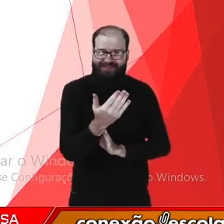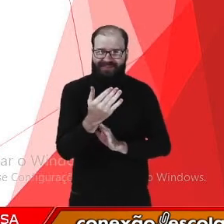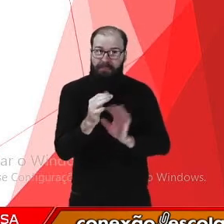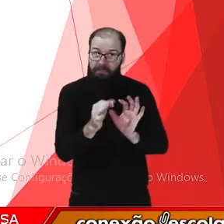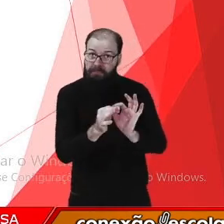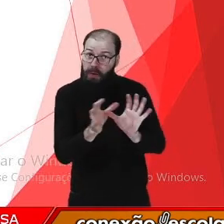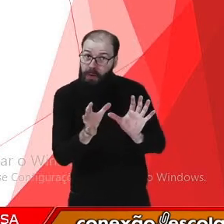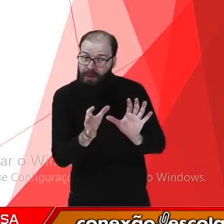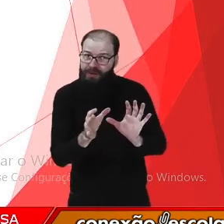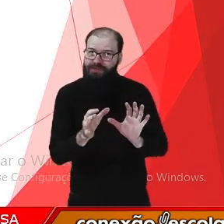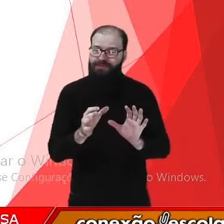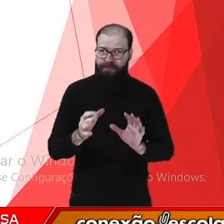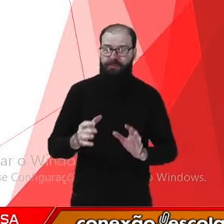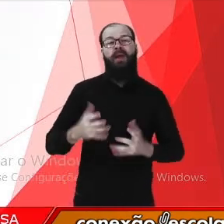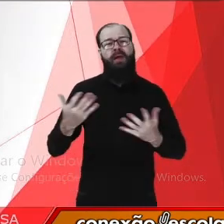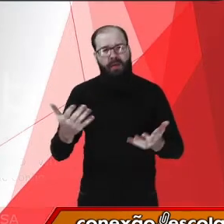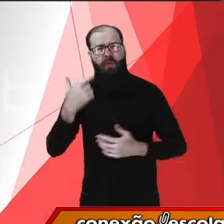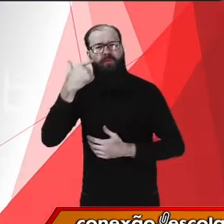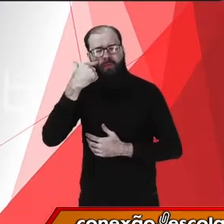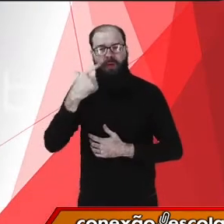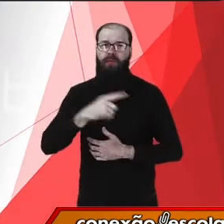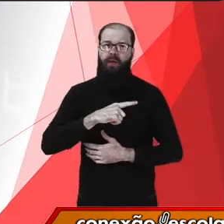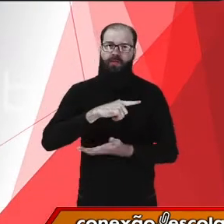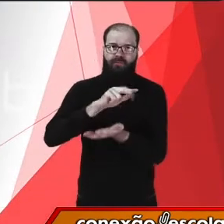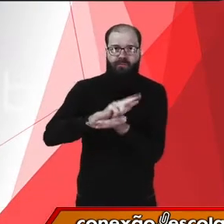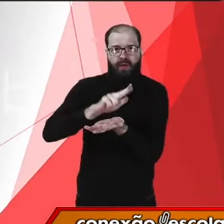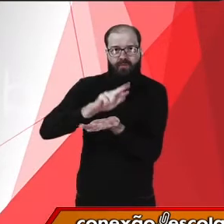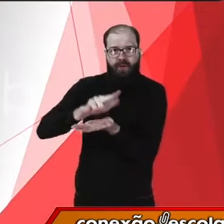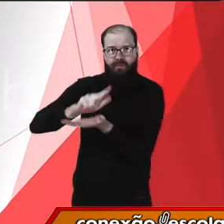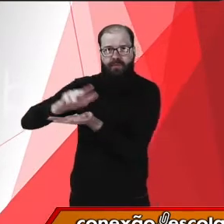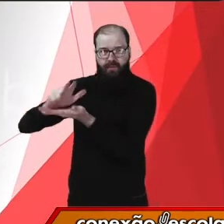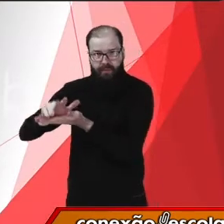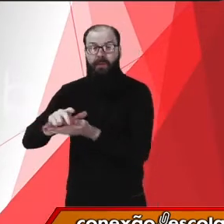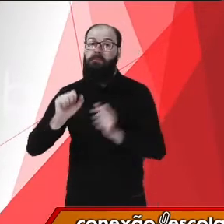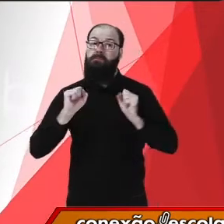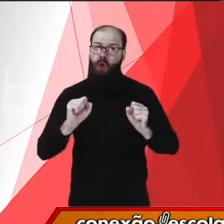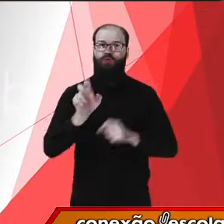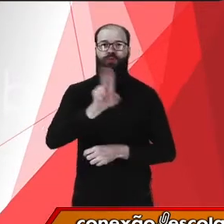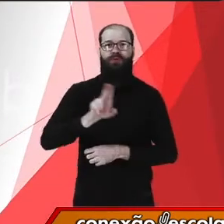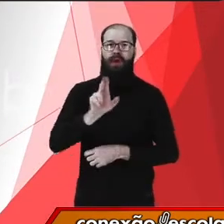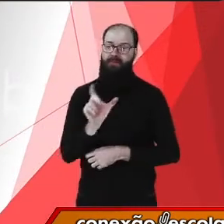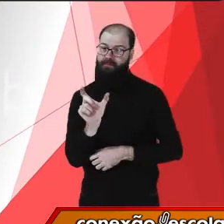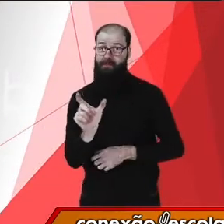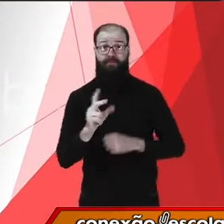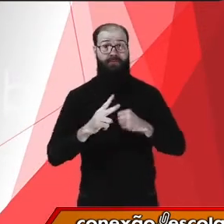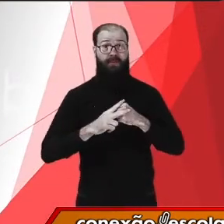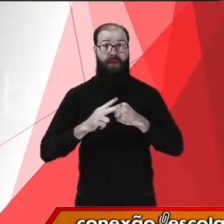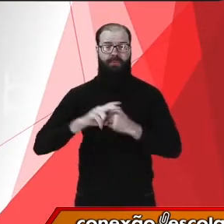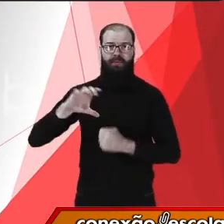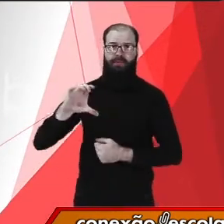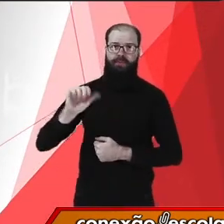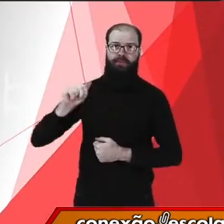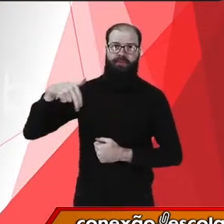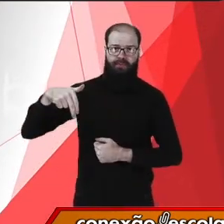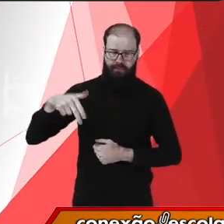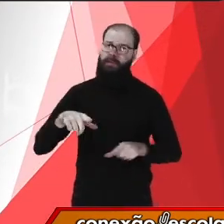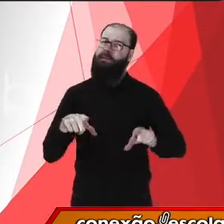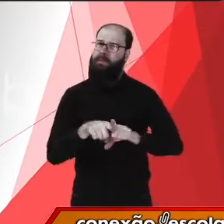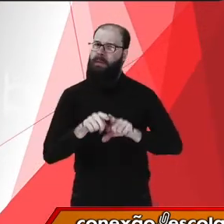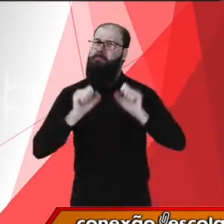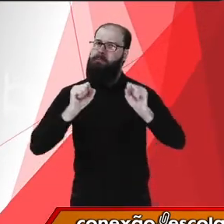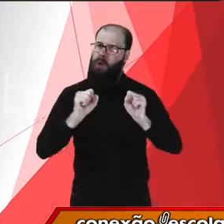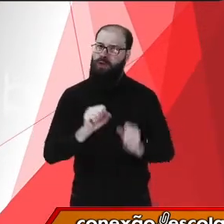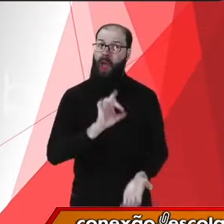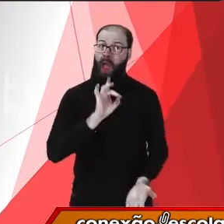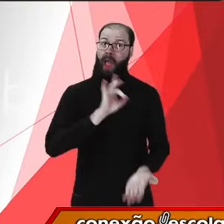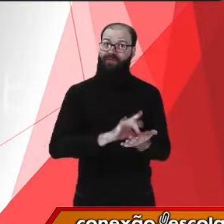vários os exemplos que a gente pode utilizar com o verbo can. E também podemos utilizá-lo em frases